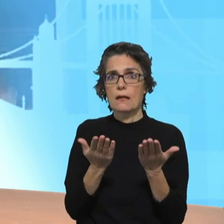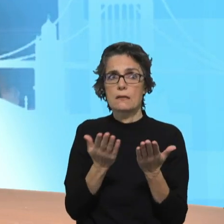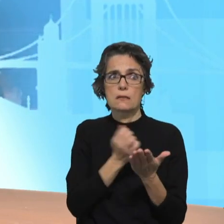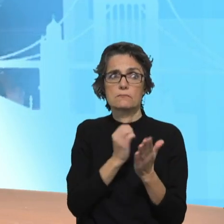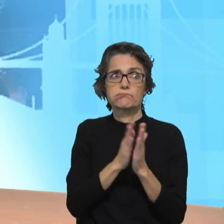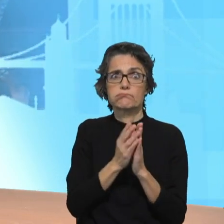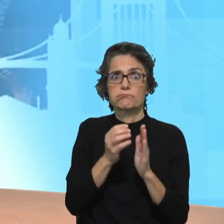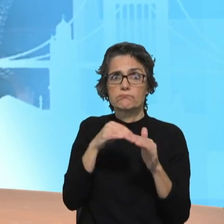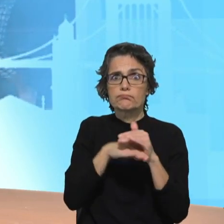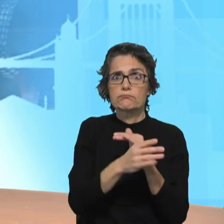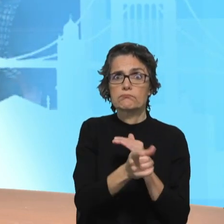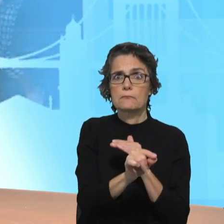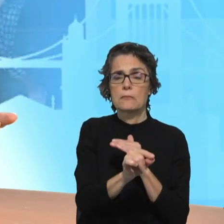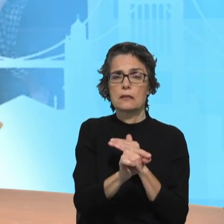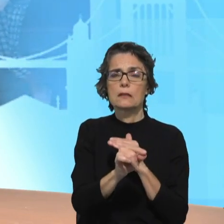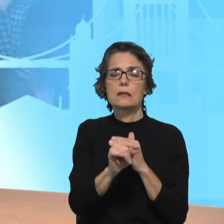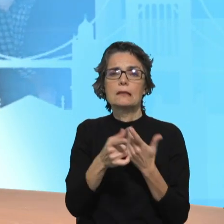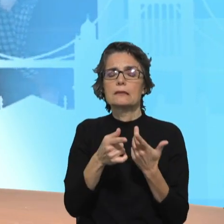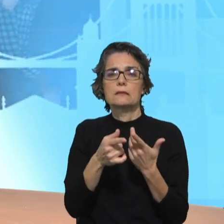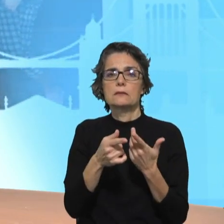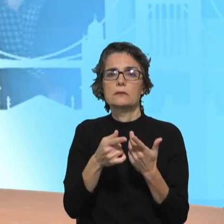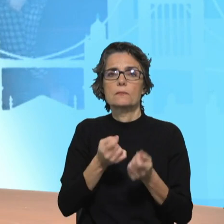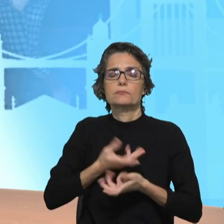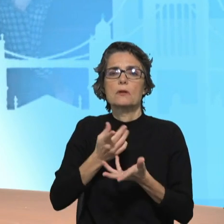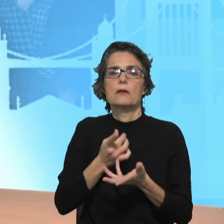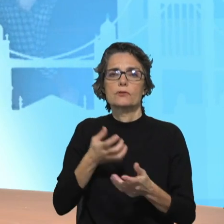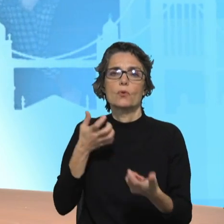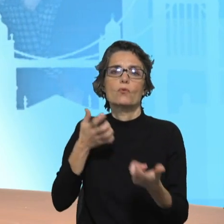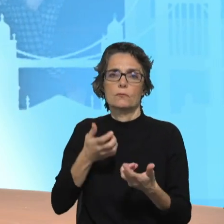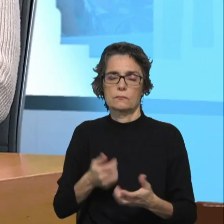reação do combate é imediata, independentemente de quem aparece pelo meio.